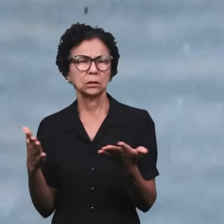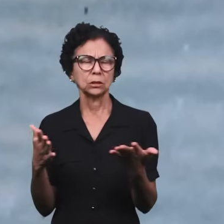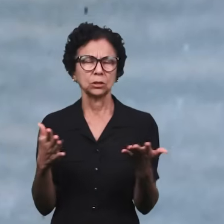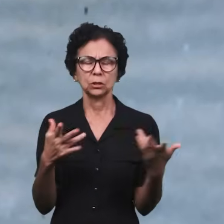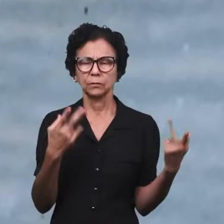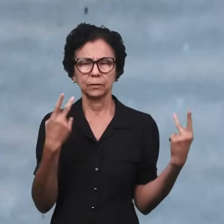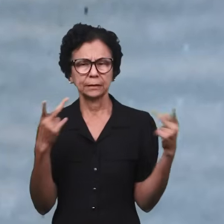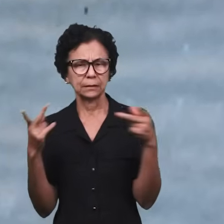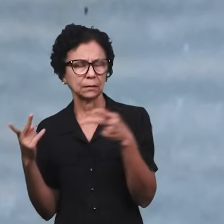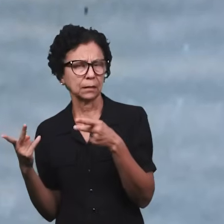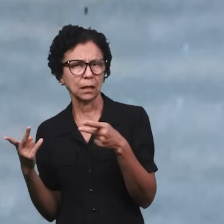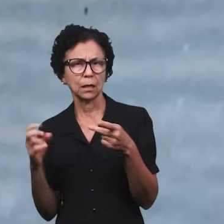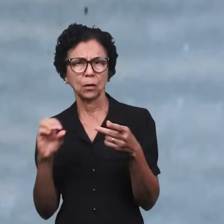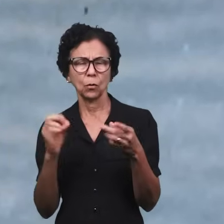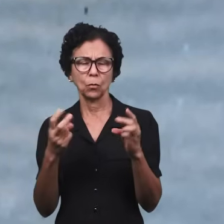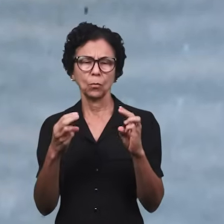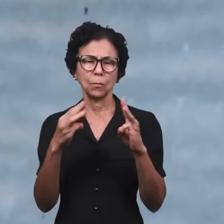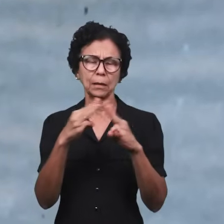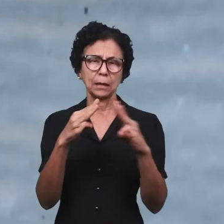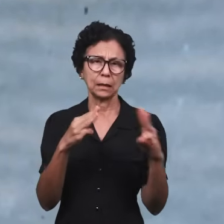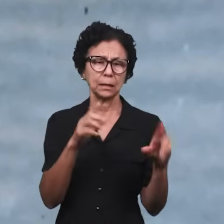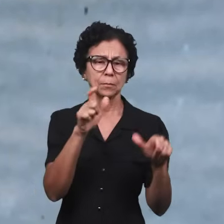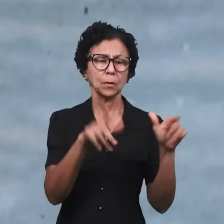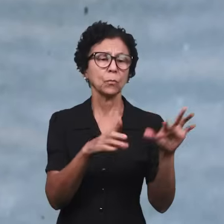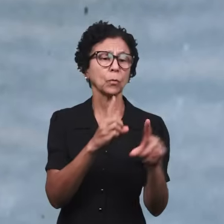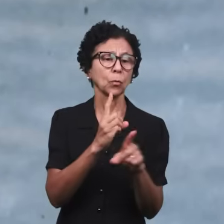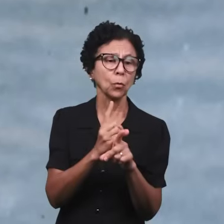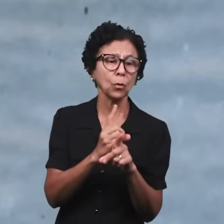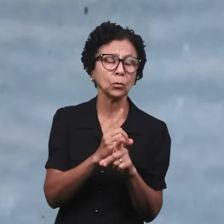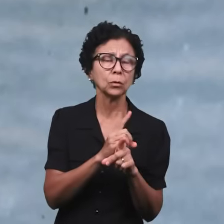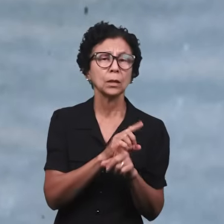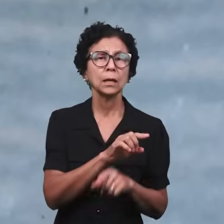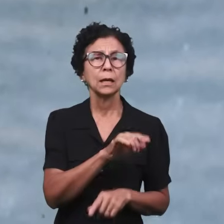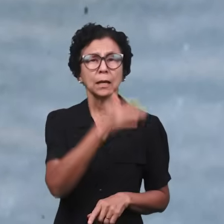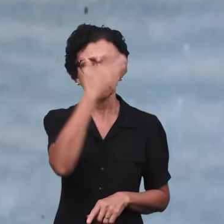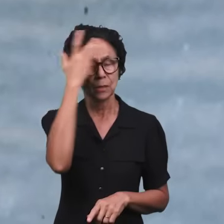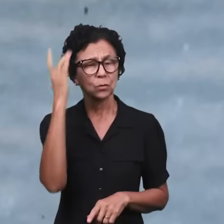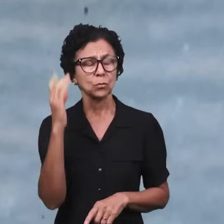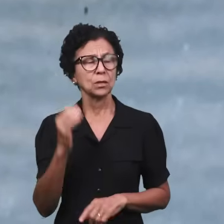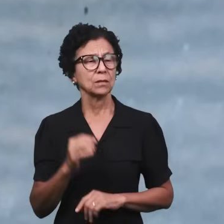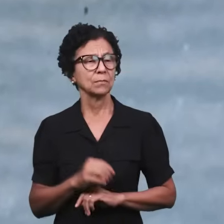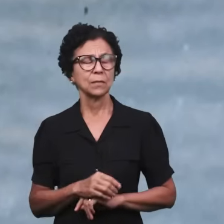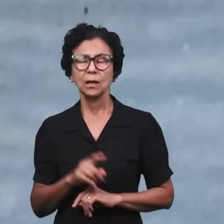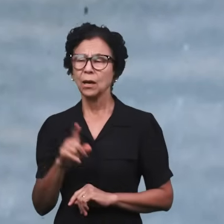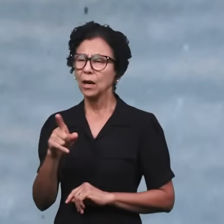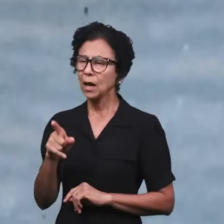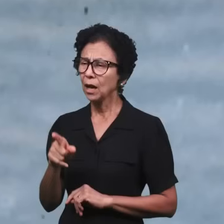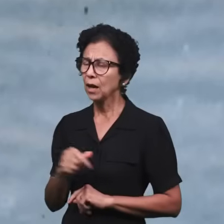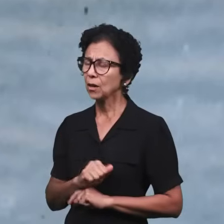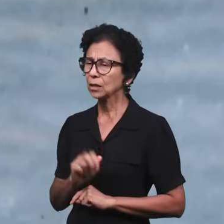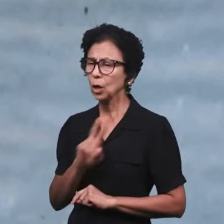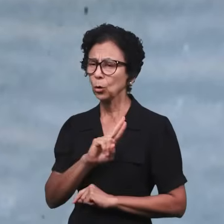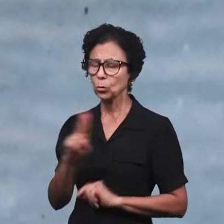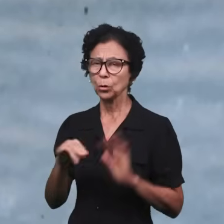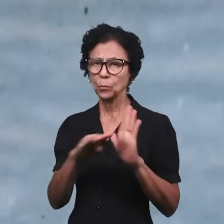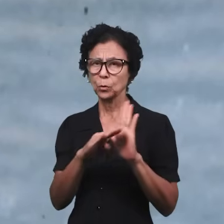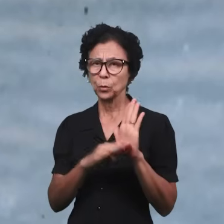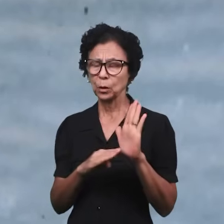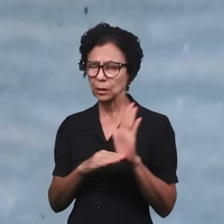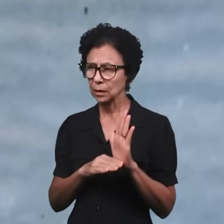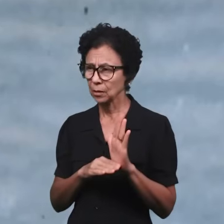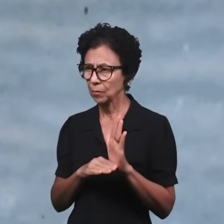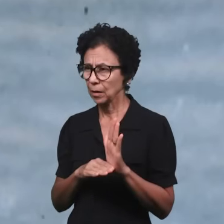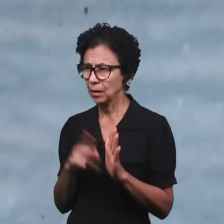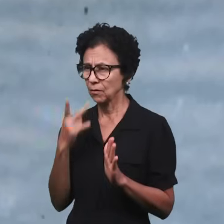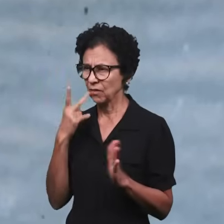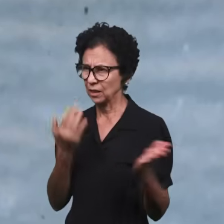uma igreja ou no Manaim, as pessoas acham que o nome do programa é Fala Jovem. Não, o nome do programa é Os Dias da Minha Mocidade. Guardou